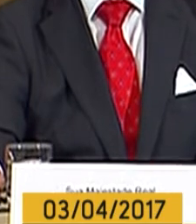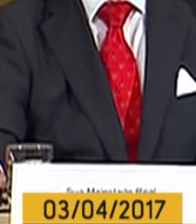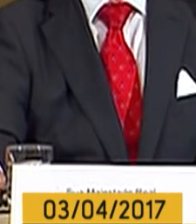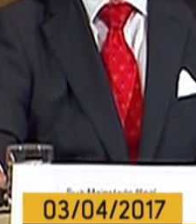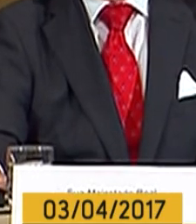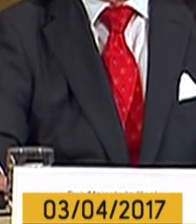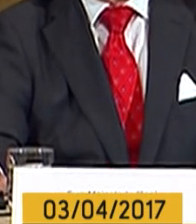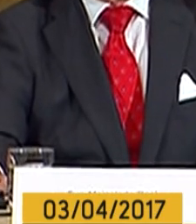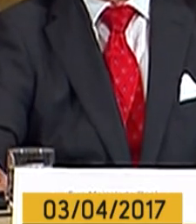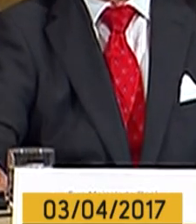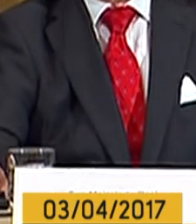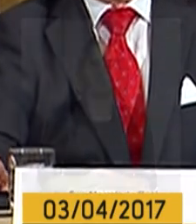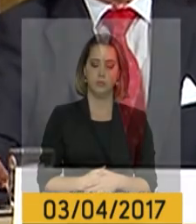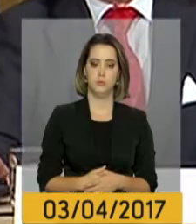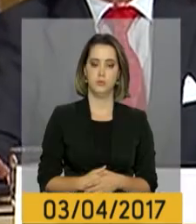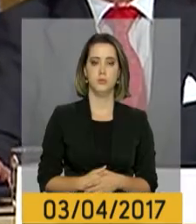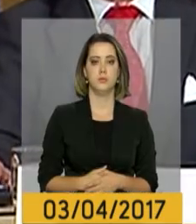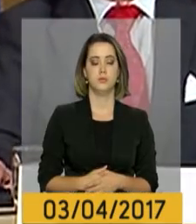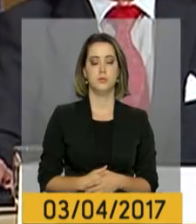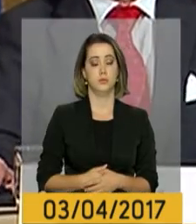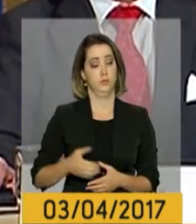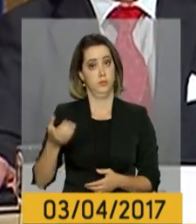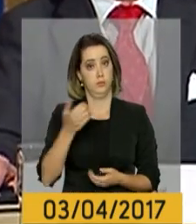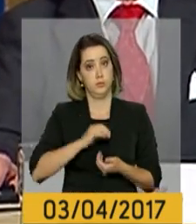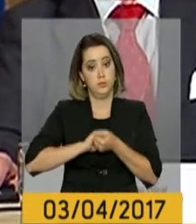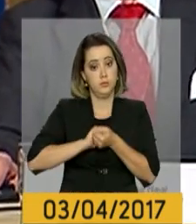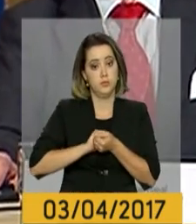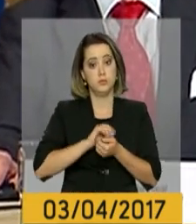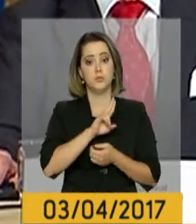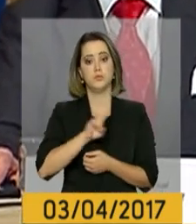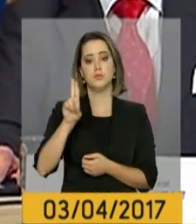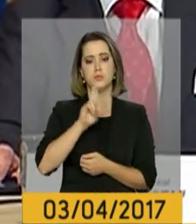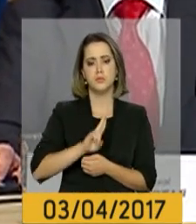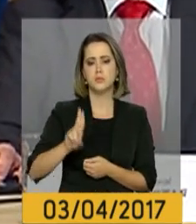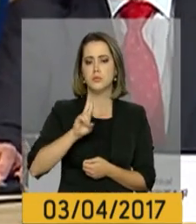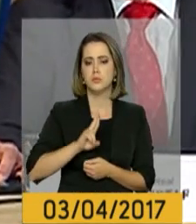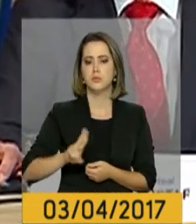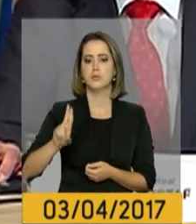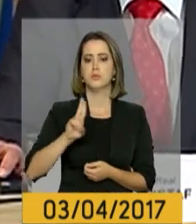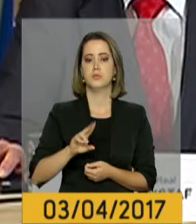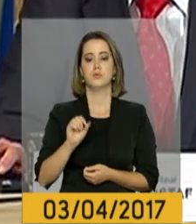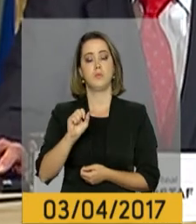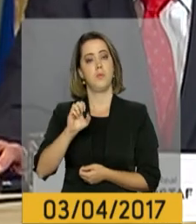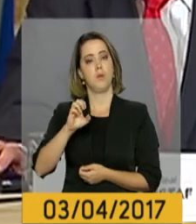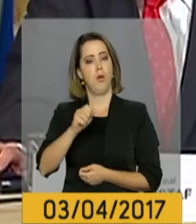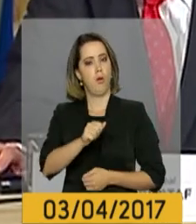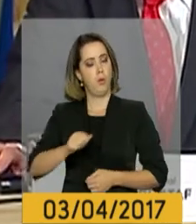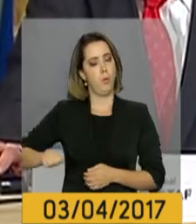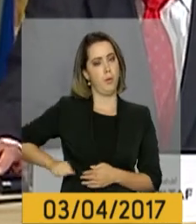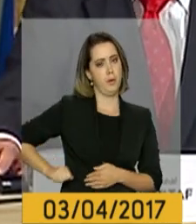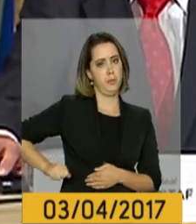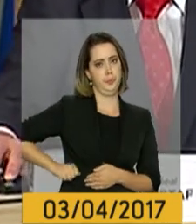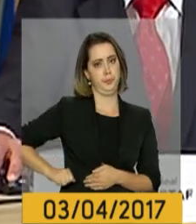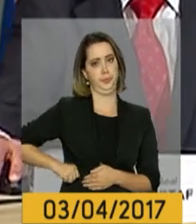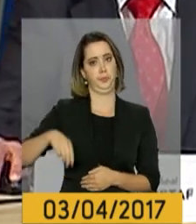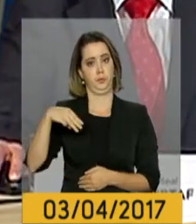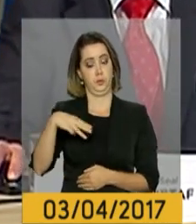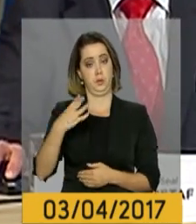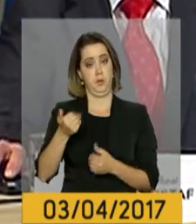Indústria, o embaixador Santiago Mourão, subsecretário do Ministério das